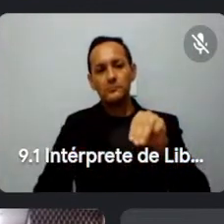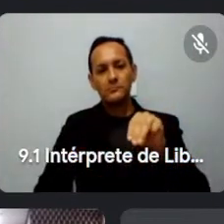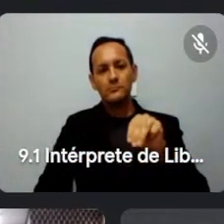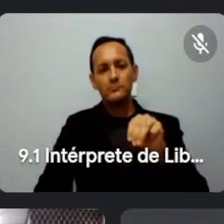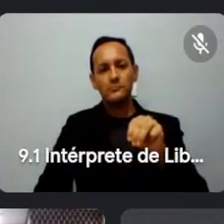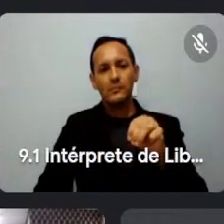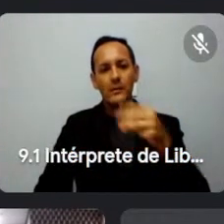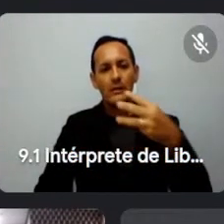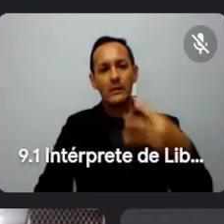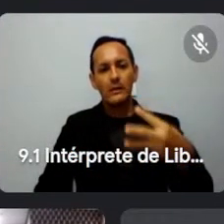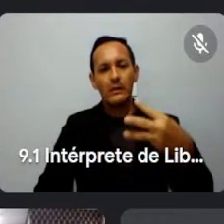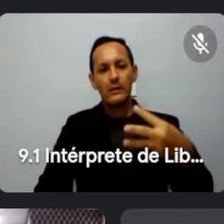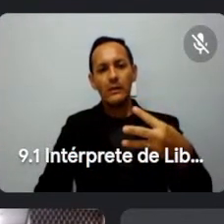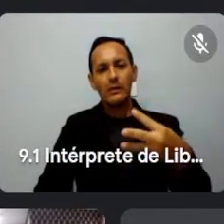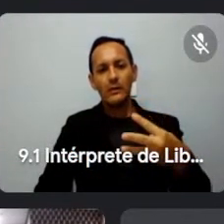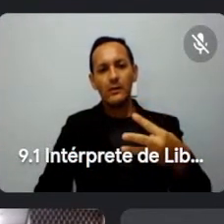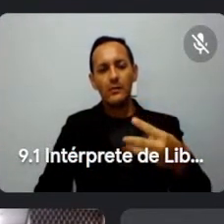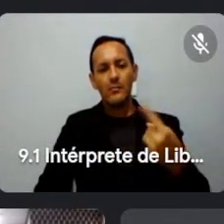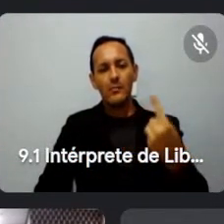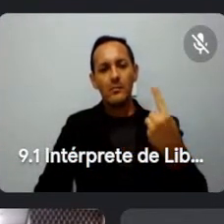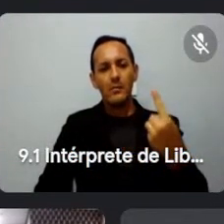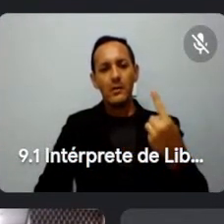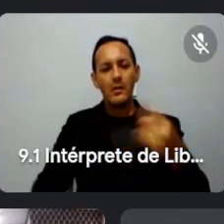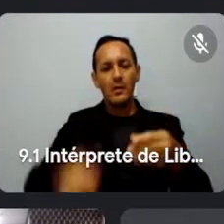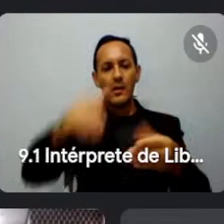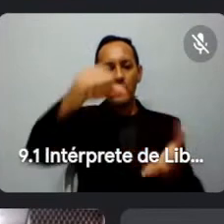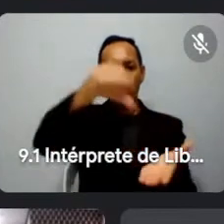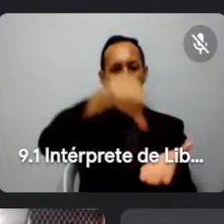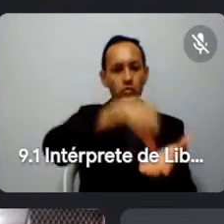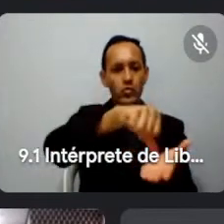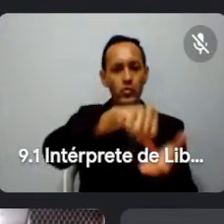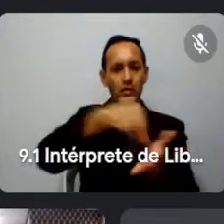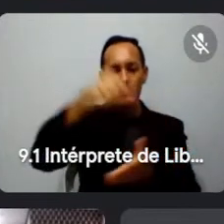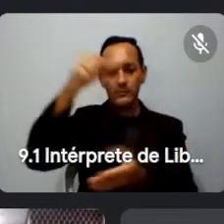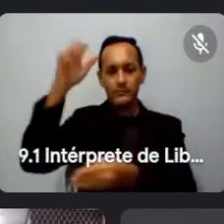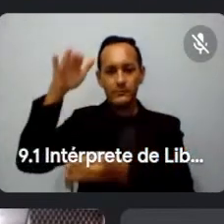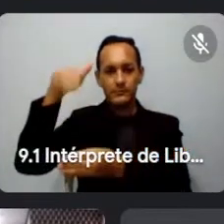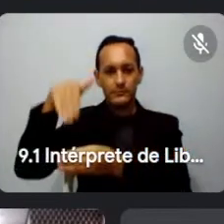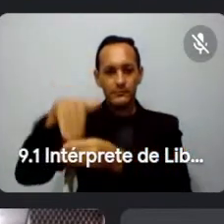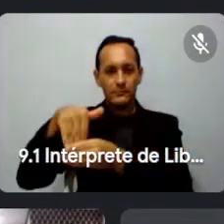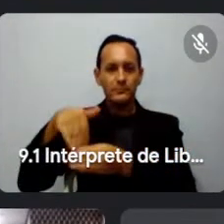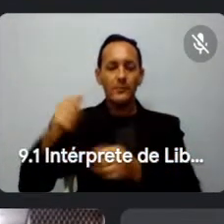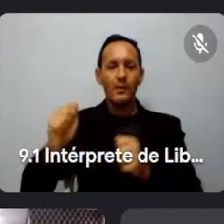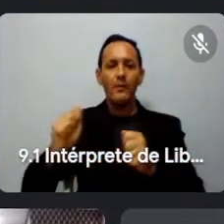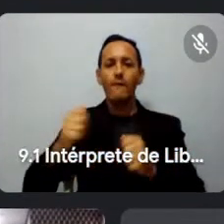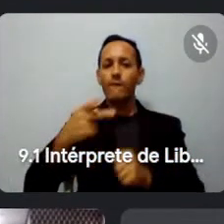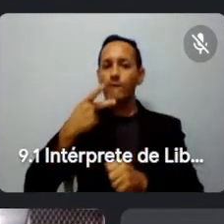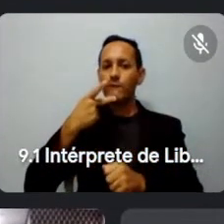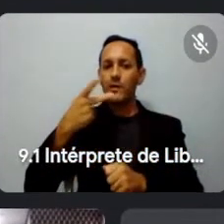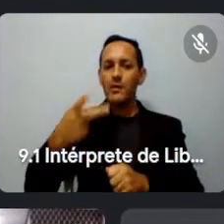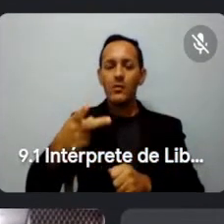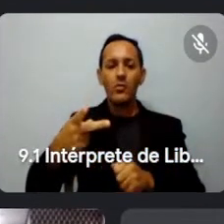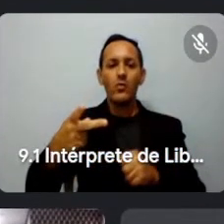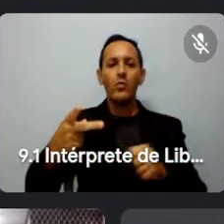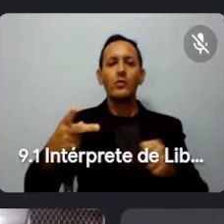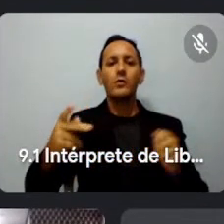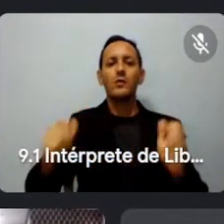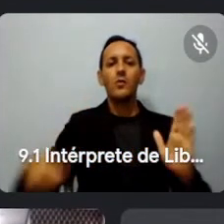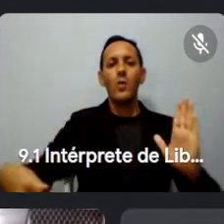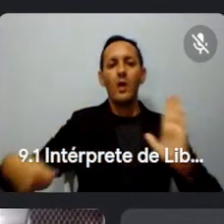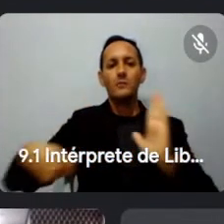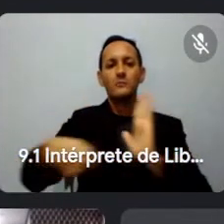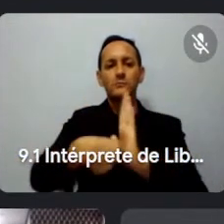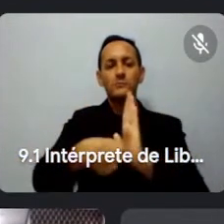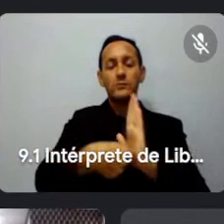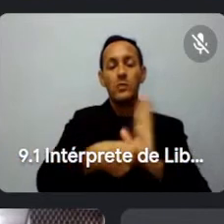a 21ª zona eleitoral julgou improcedente a ação mas determinou a remessa no Ministério